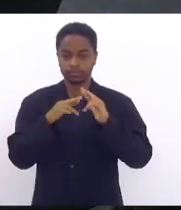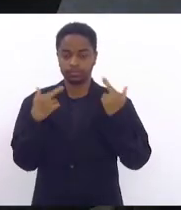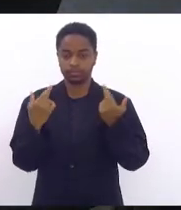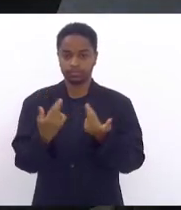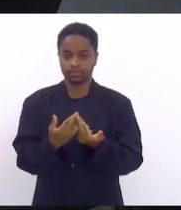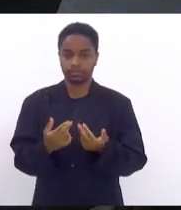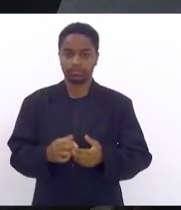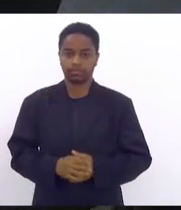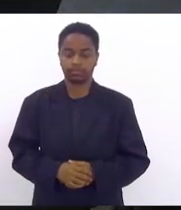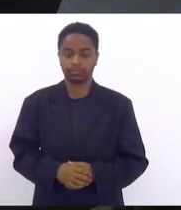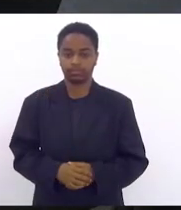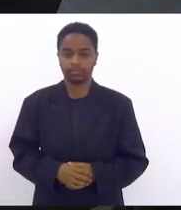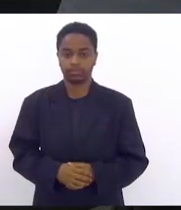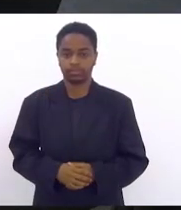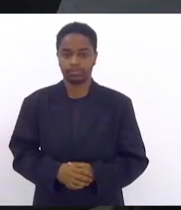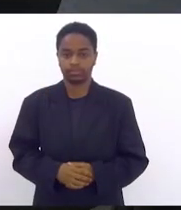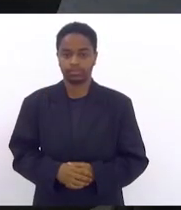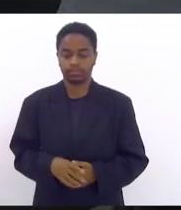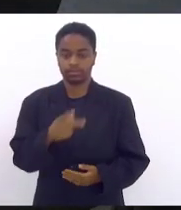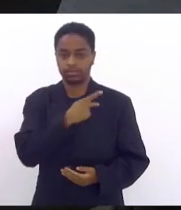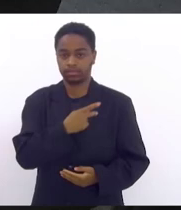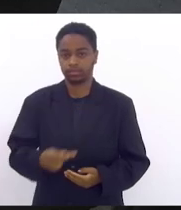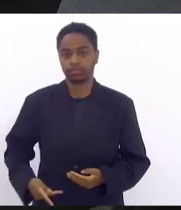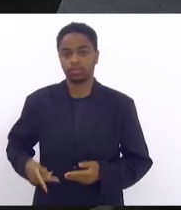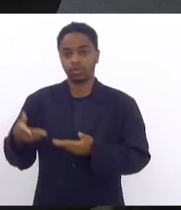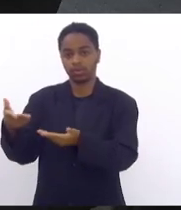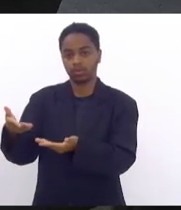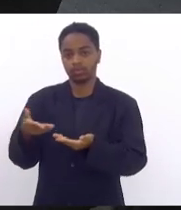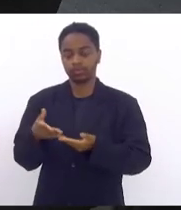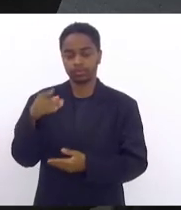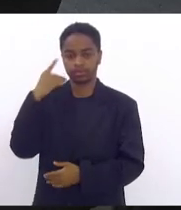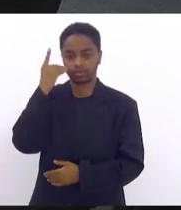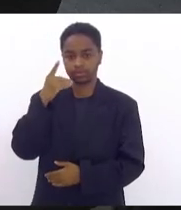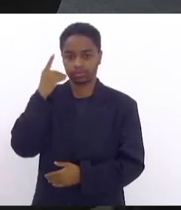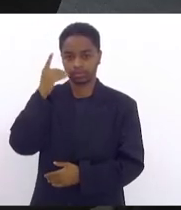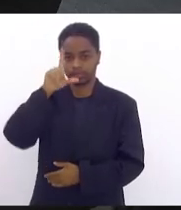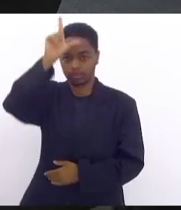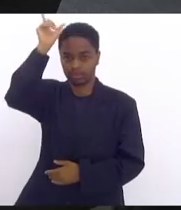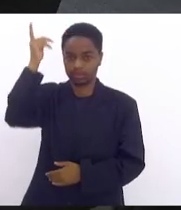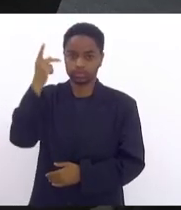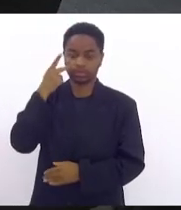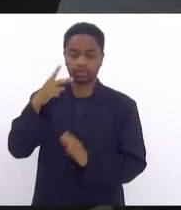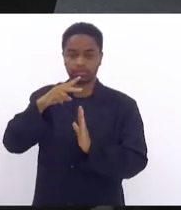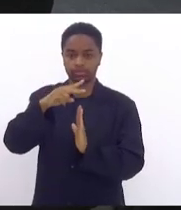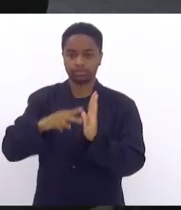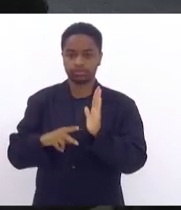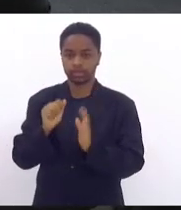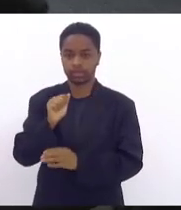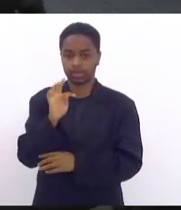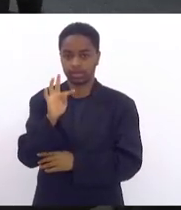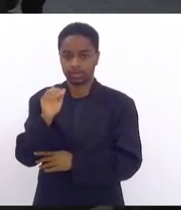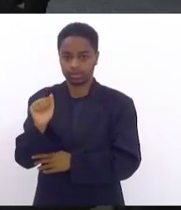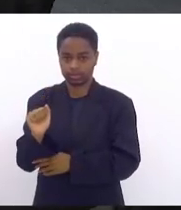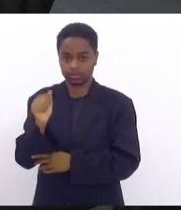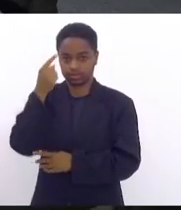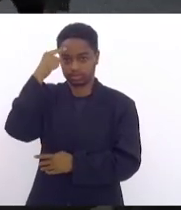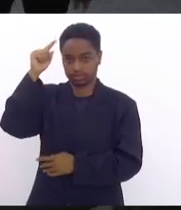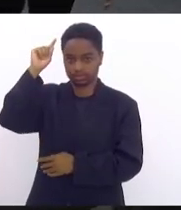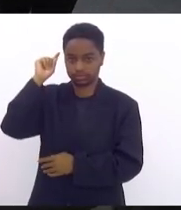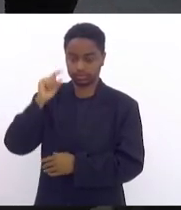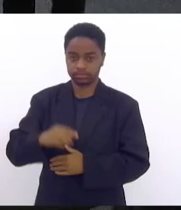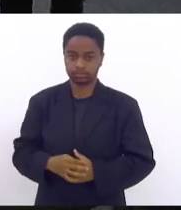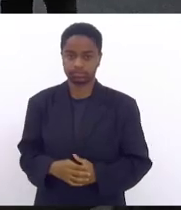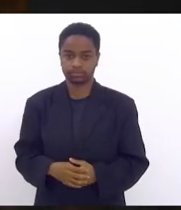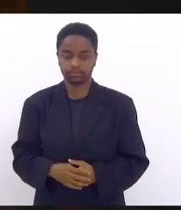sessão. A presidência convida o nobre deputado Luiz Paulo para fazer a leitura da ata da